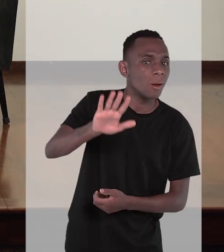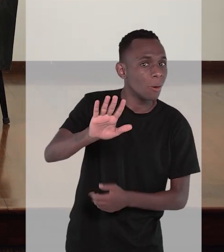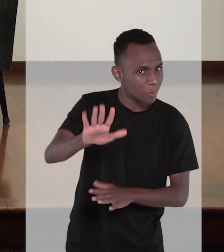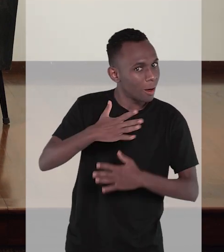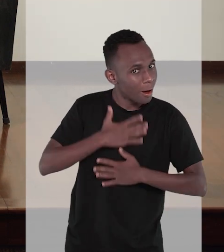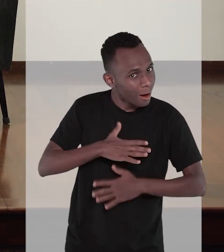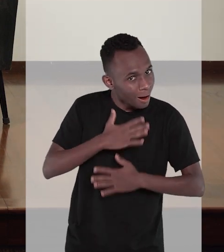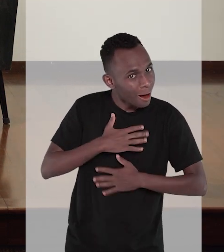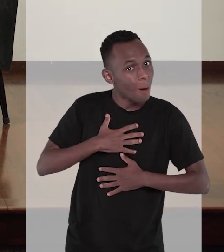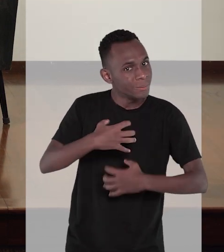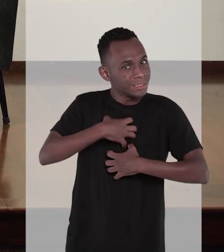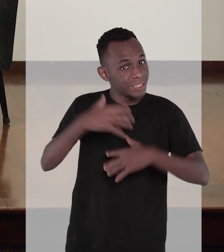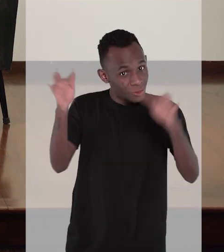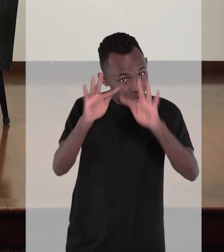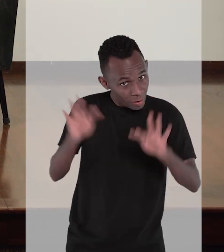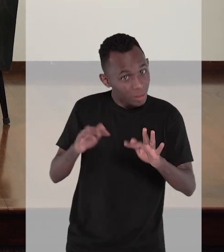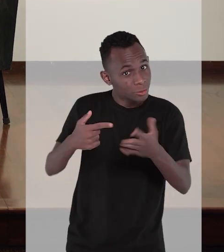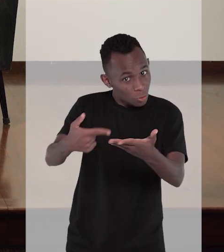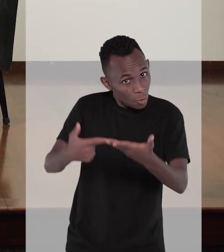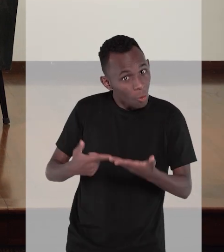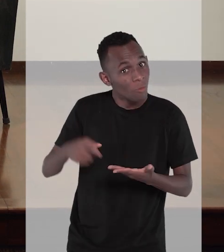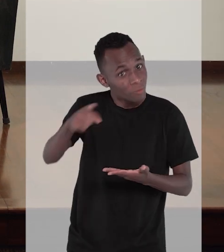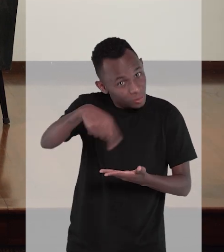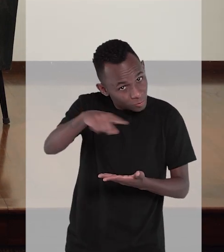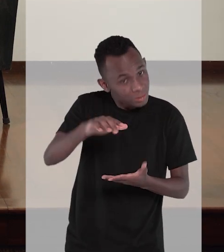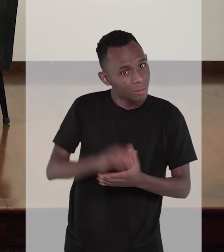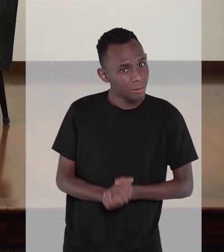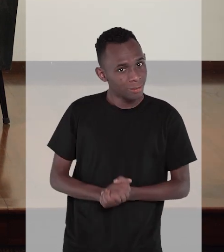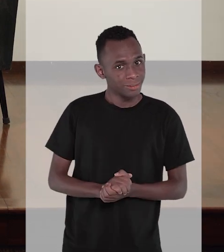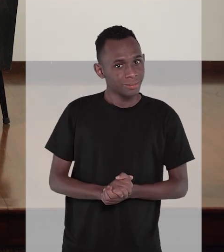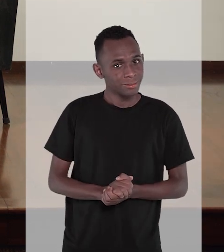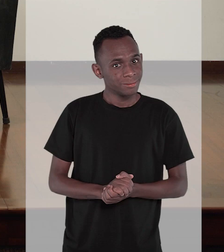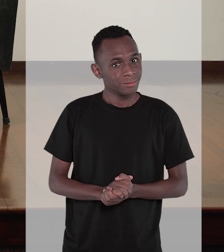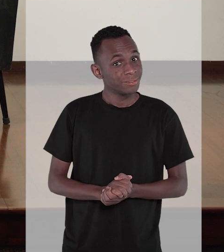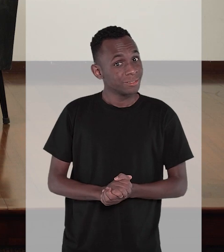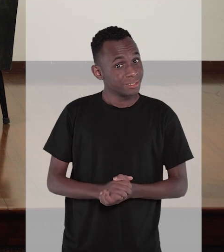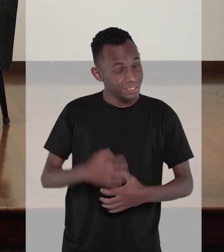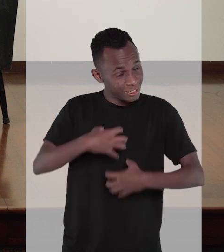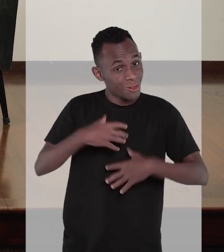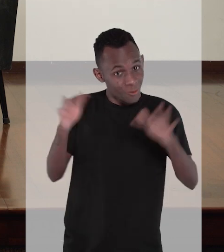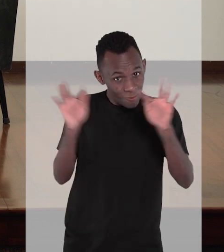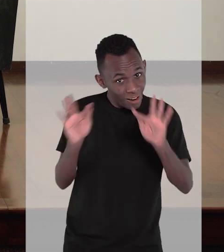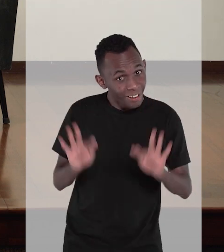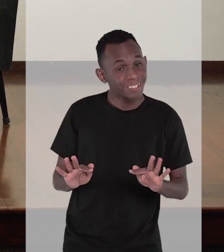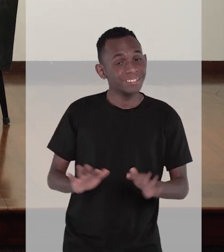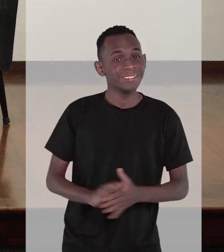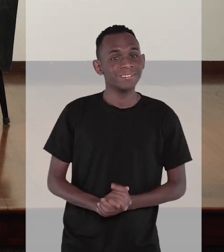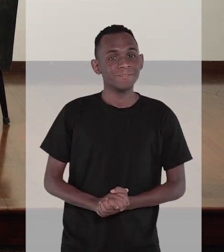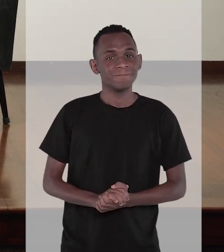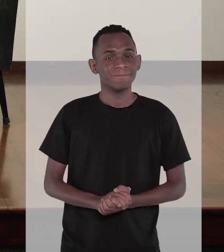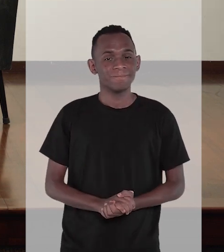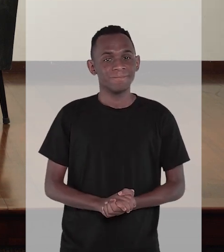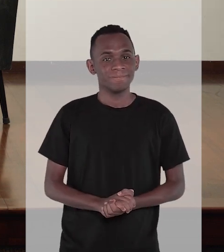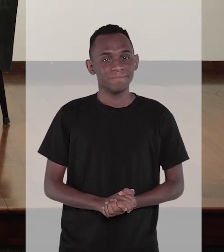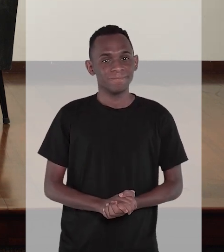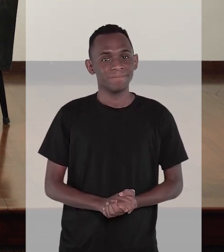Ô, Elô, você fica bem, porque fica feliz que eu não te chamo para vir cá dividir a entrevista comigo, viu? Fica feliz.